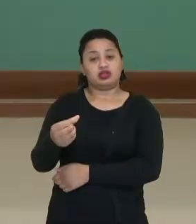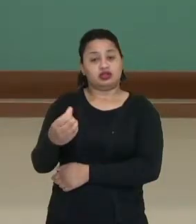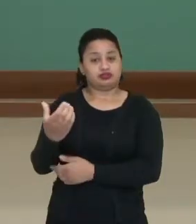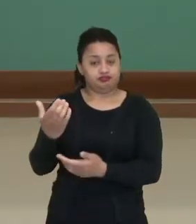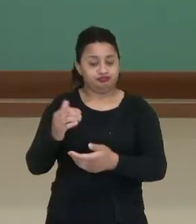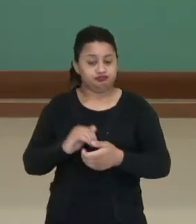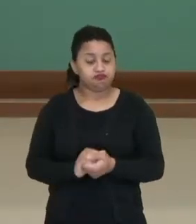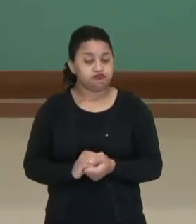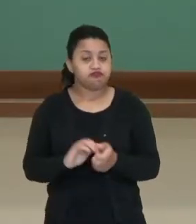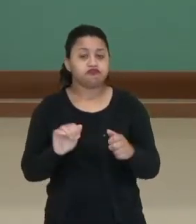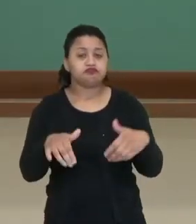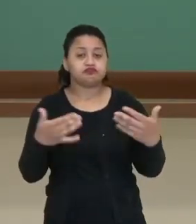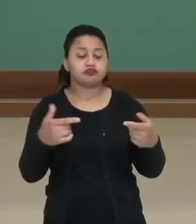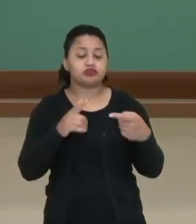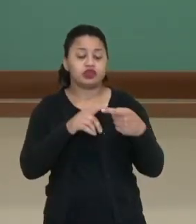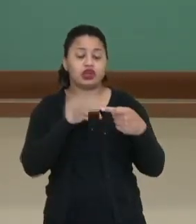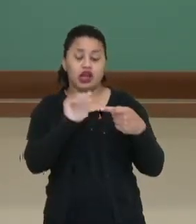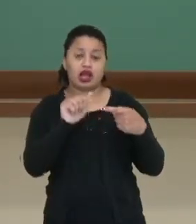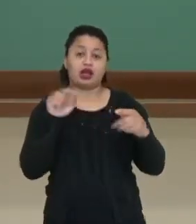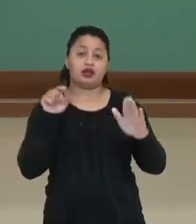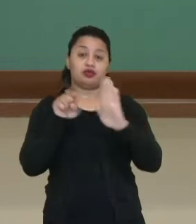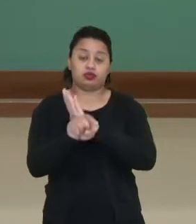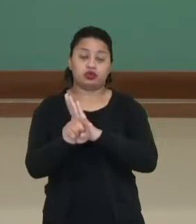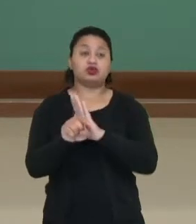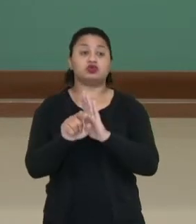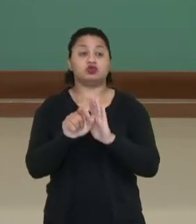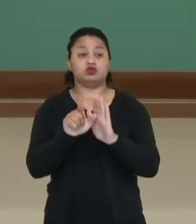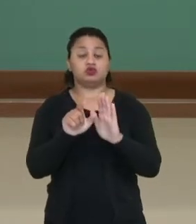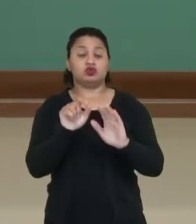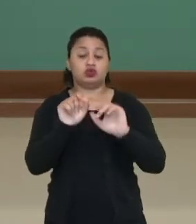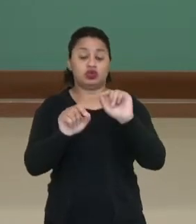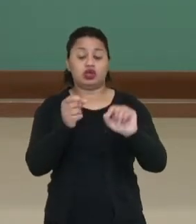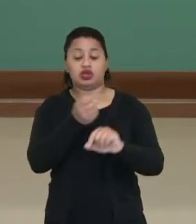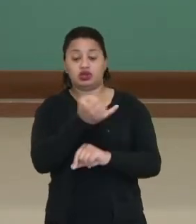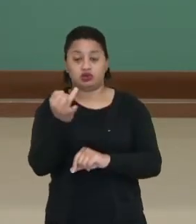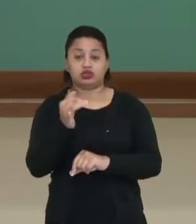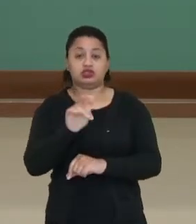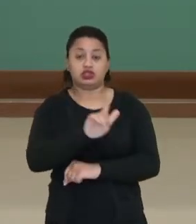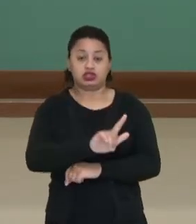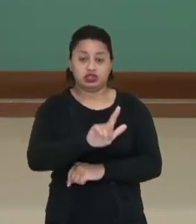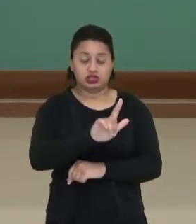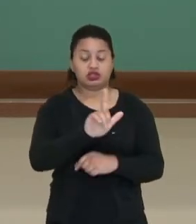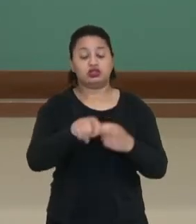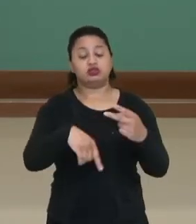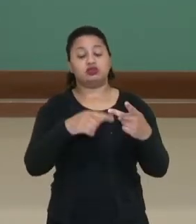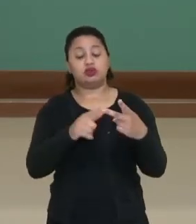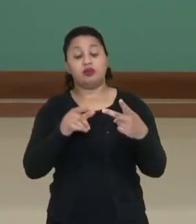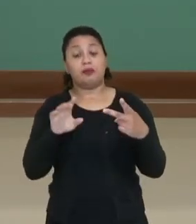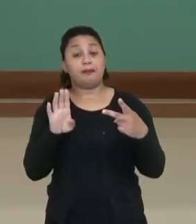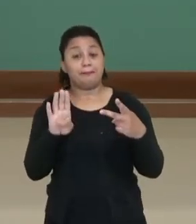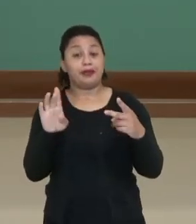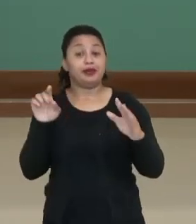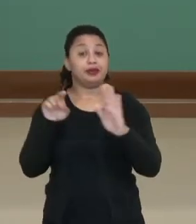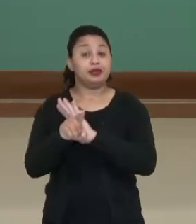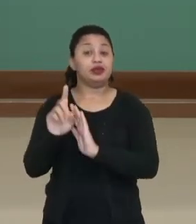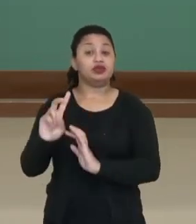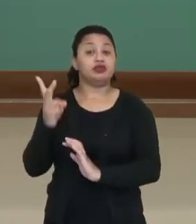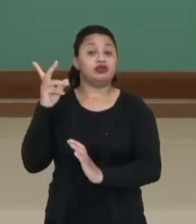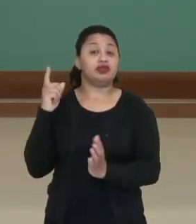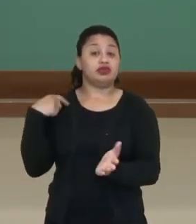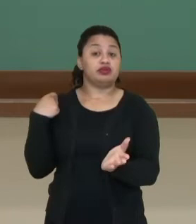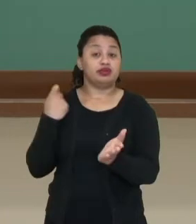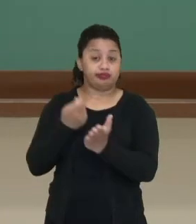248,16? Então, na letra A eu estou perguntando de uma coisa, a quantidade de litros, na letra B está se perguntando o valor pago